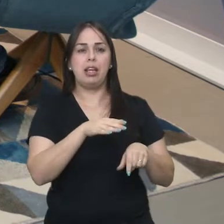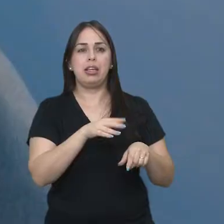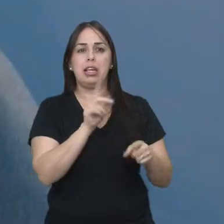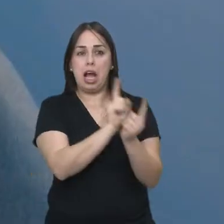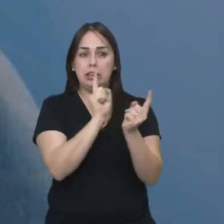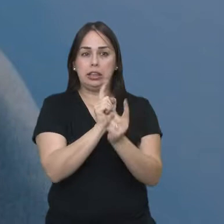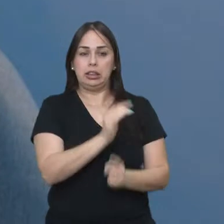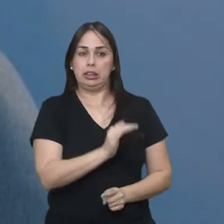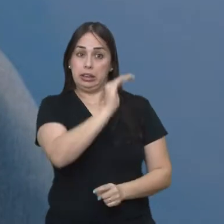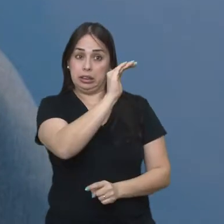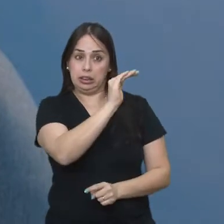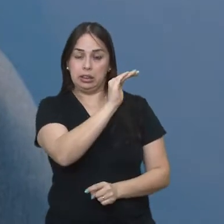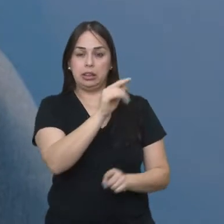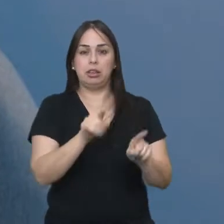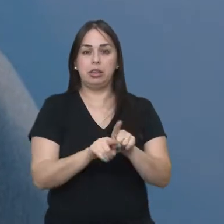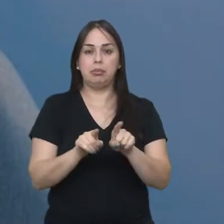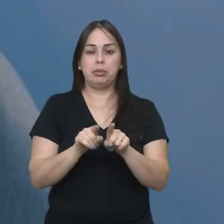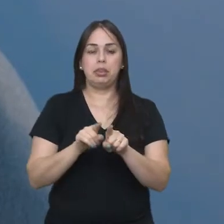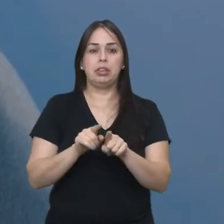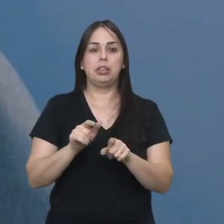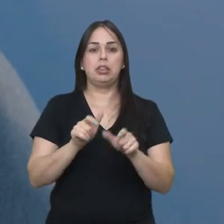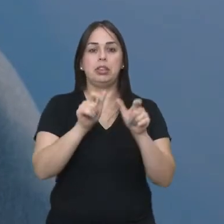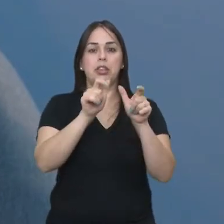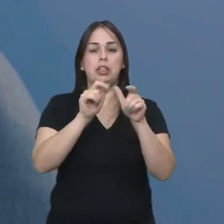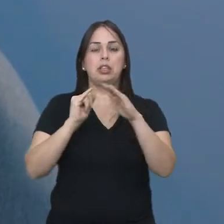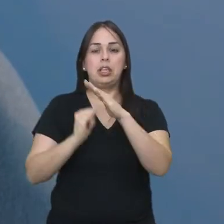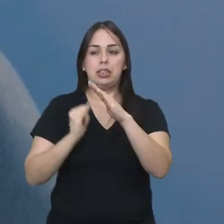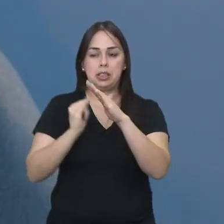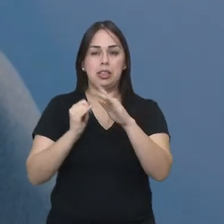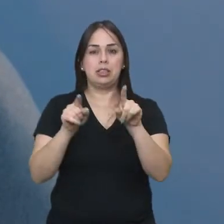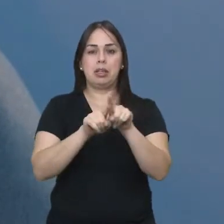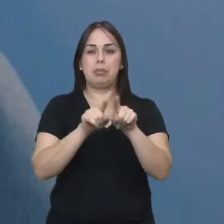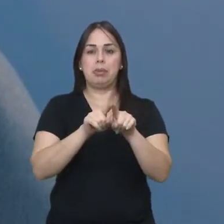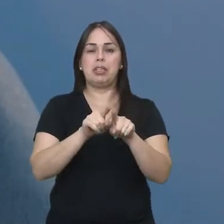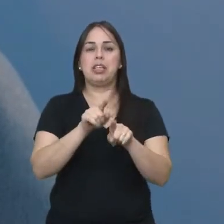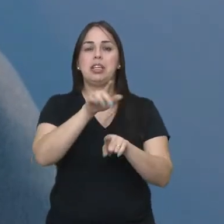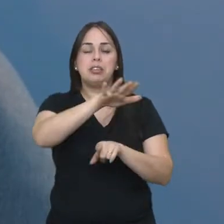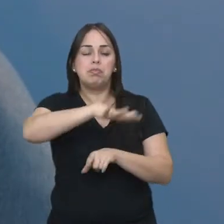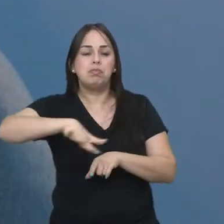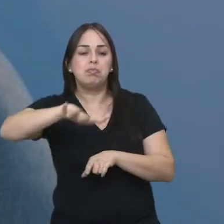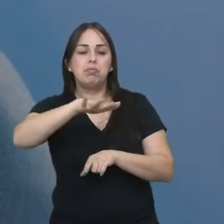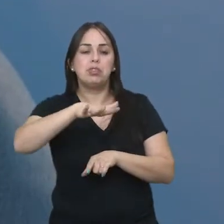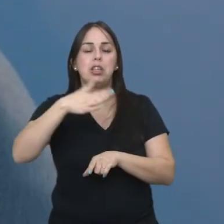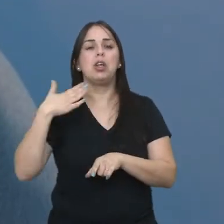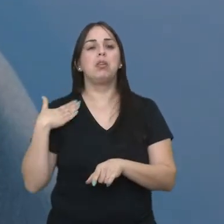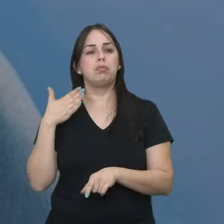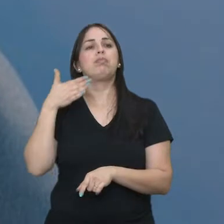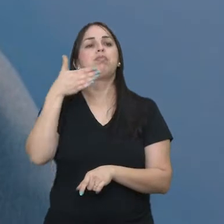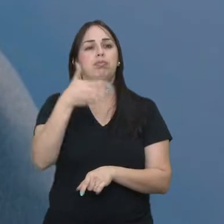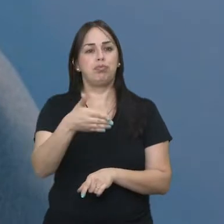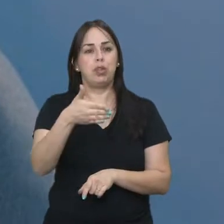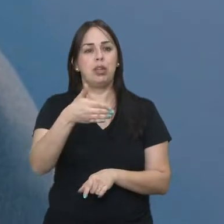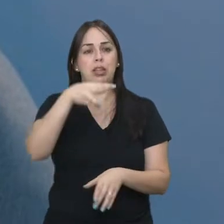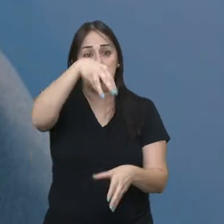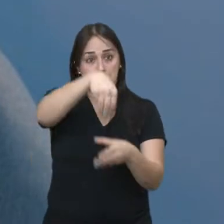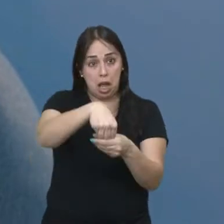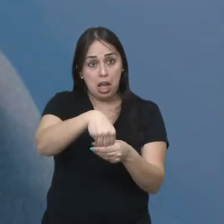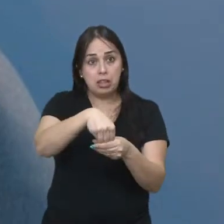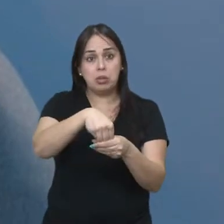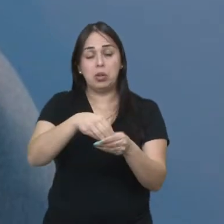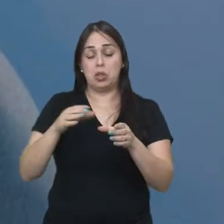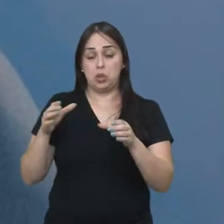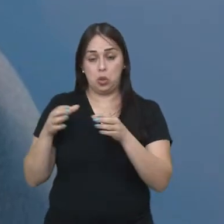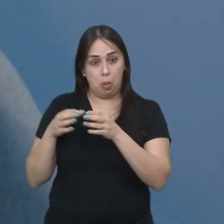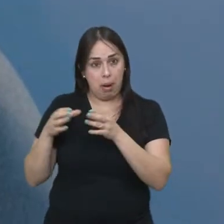adulto, e influenza, que, por exemplo, nas instituições ILPI, instituições de longa permanência, nós fazemos a vacina lá dentro, tem uma